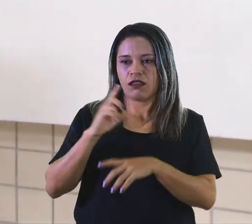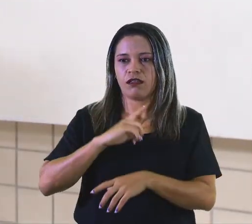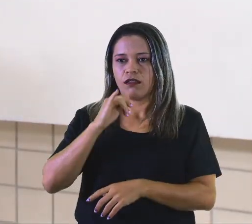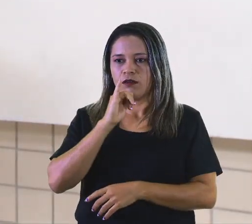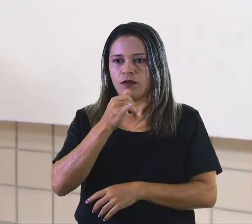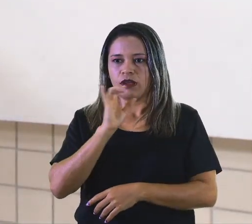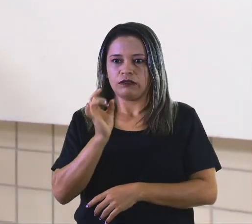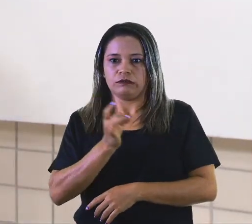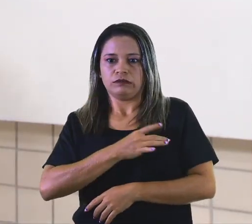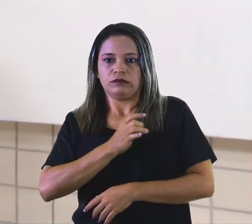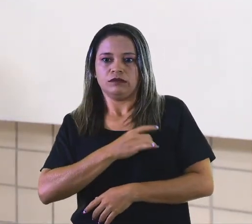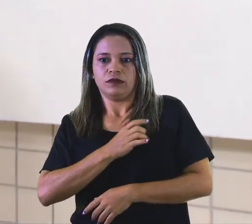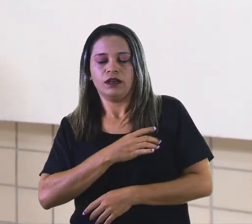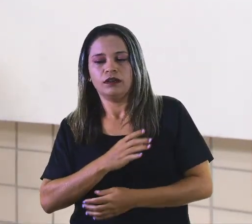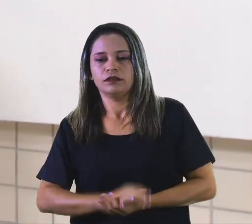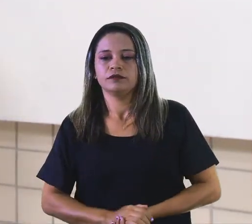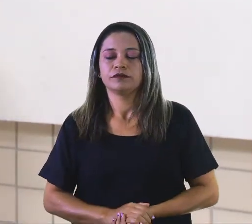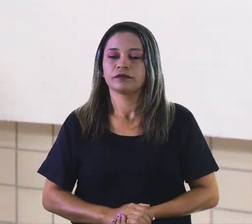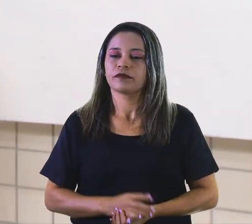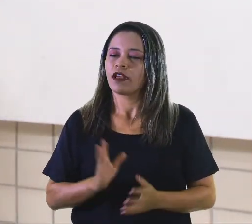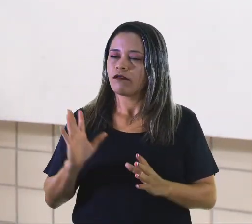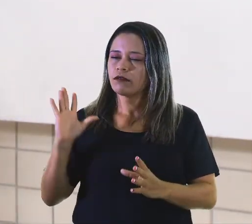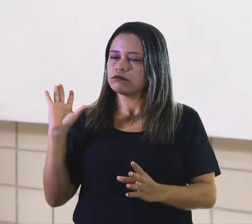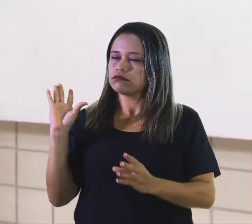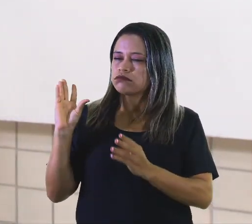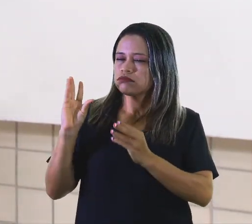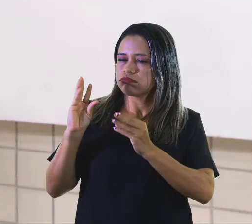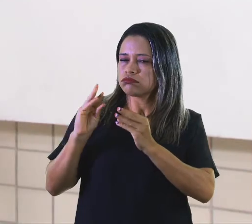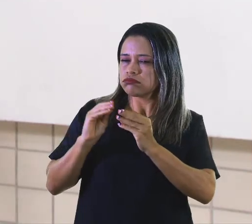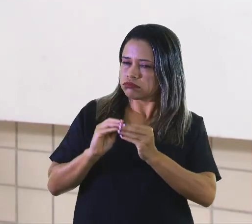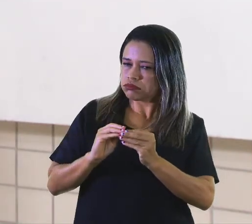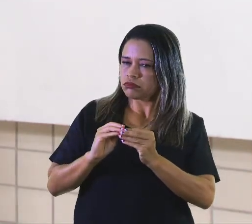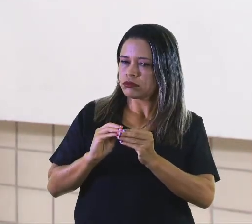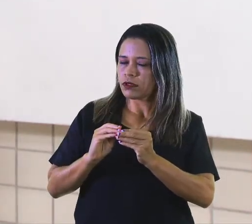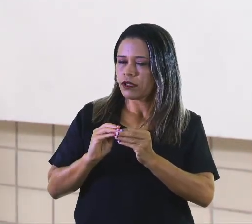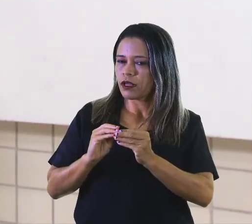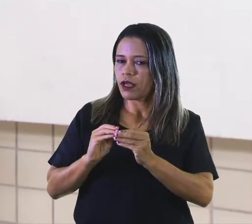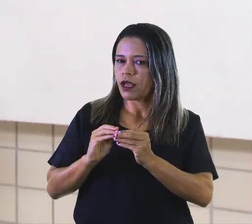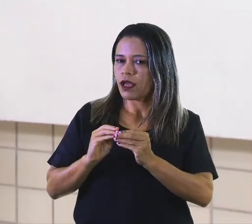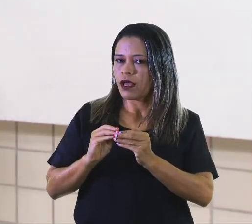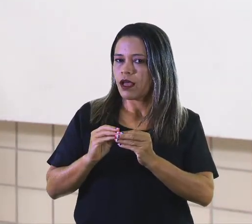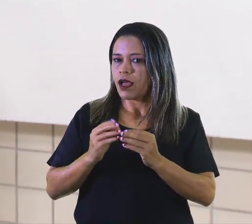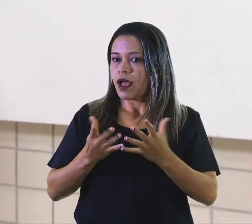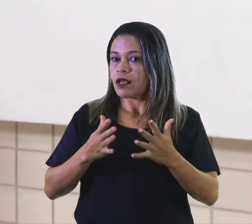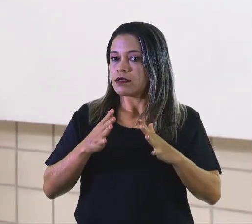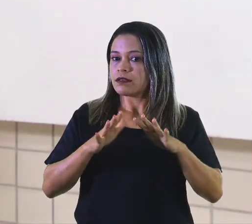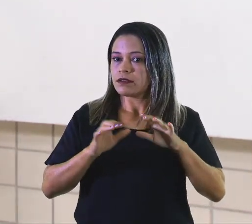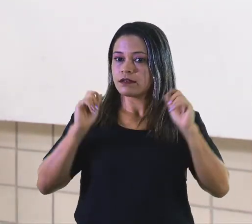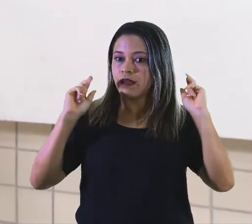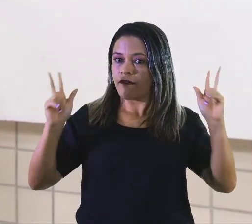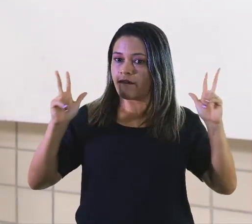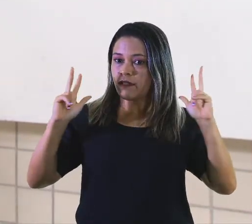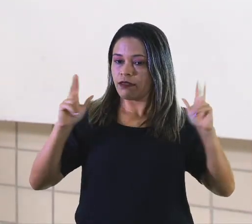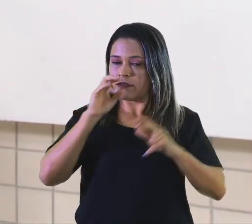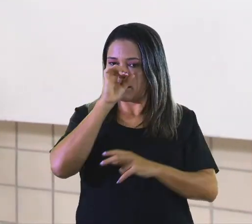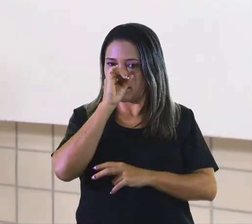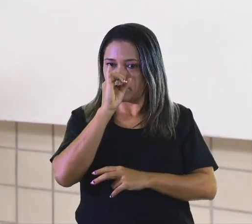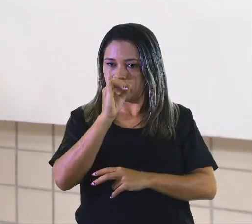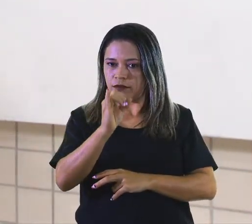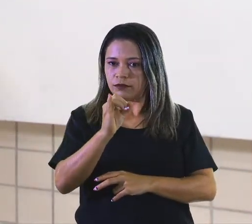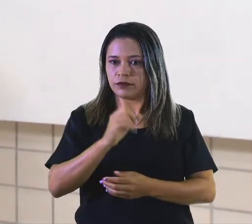Então, vamos recapitular as aventuras de Pinóquio. Vocês vão ler